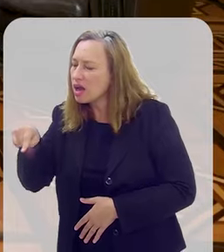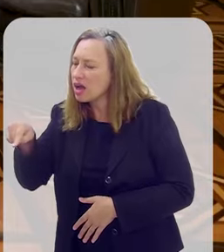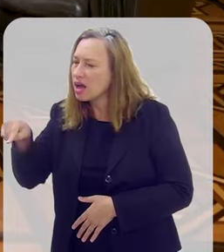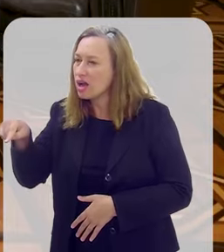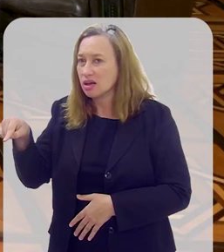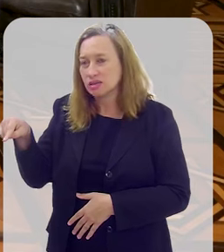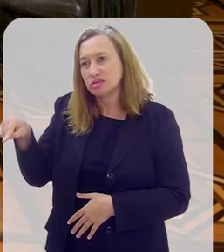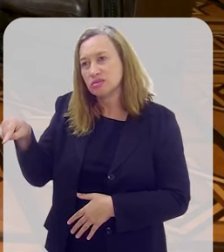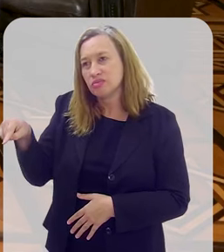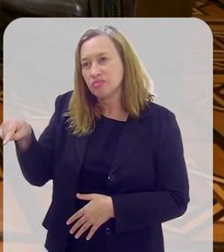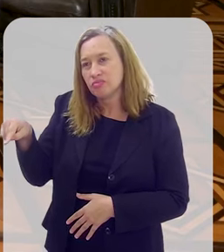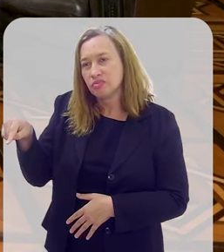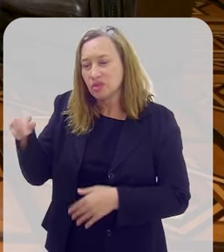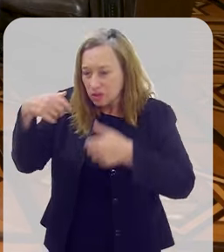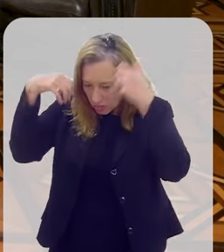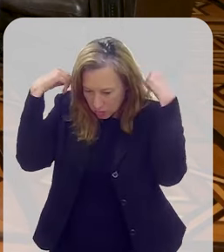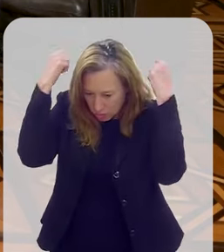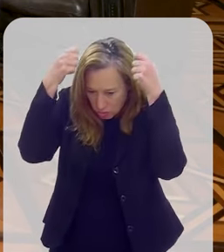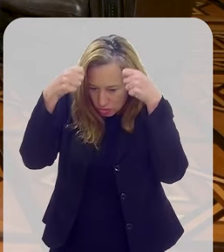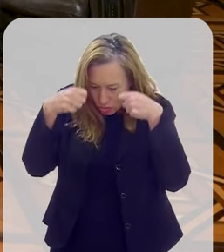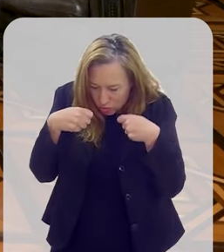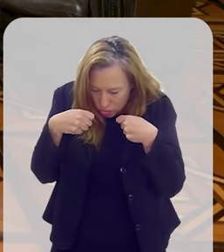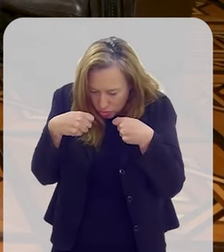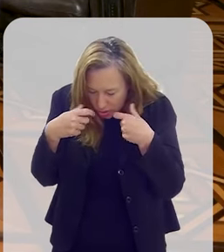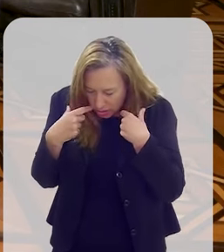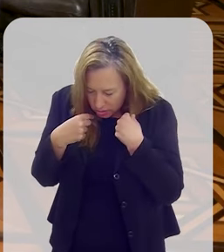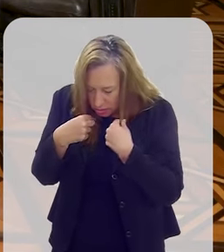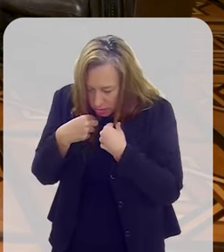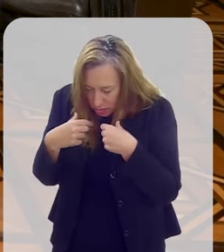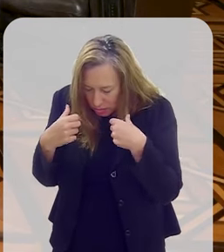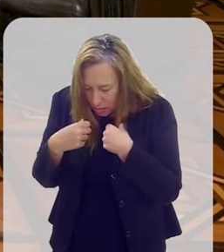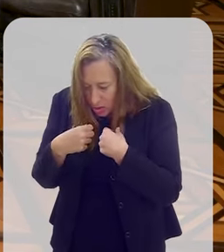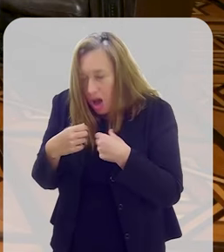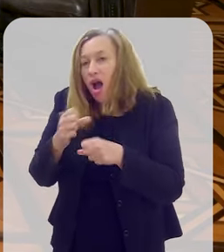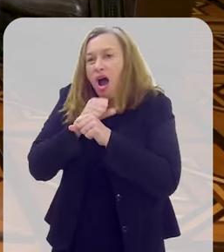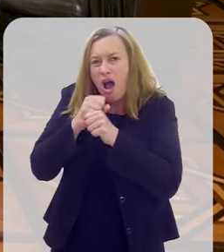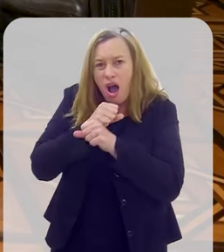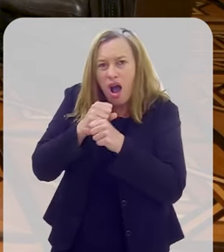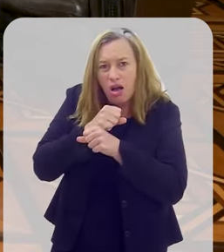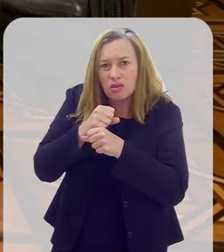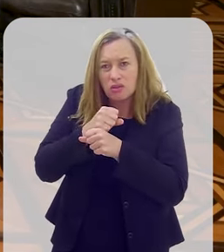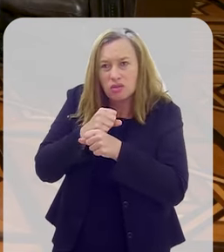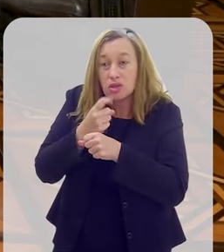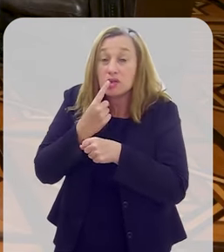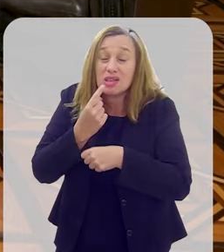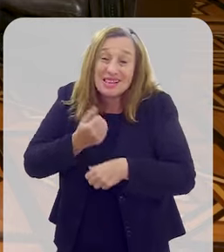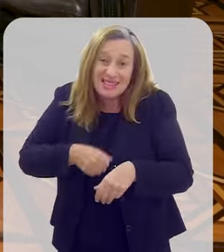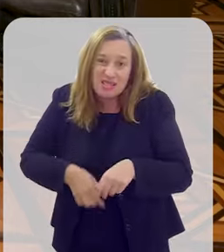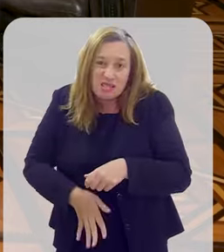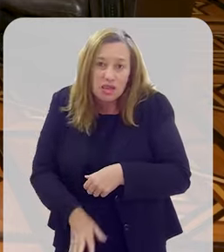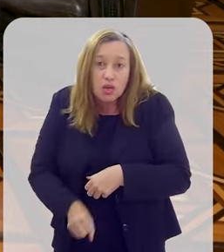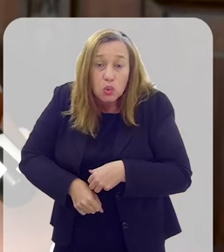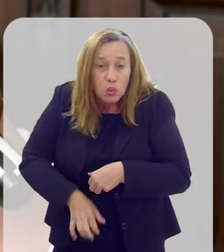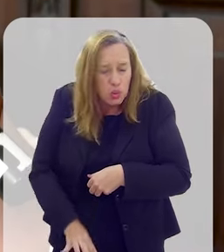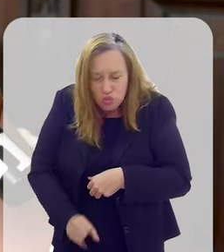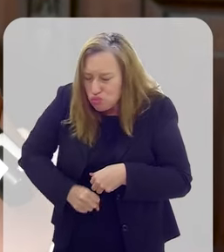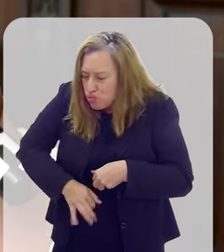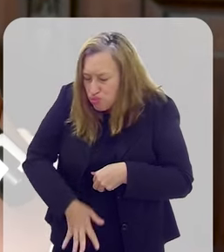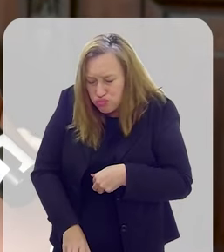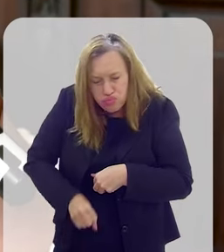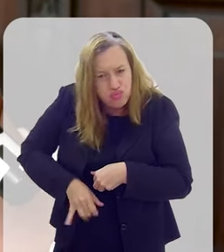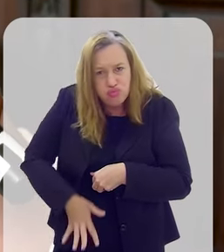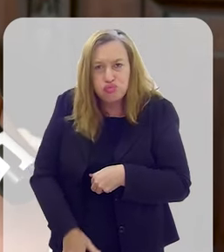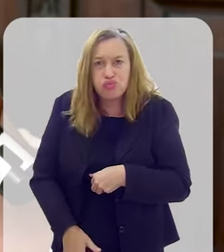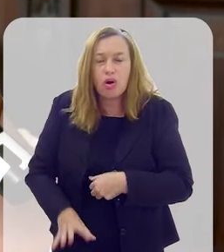daquele jeito certamente de burca porque ela durante anos vertia sangue